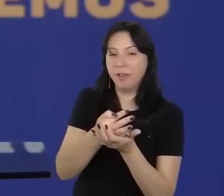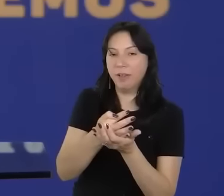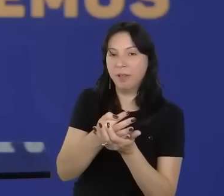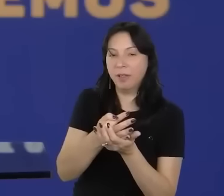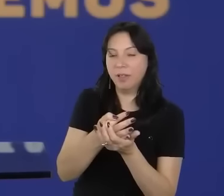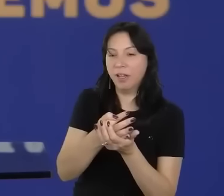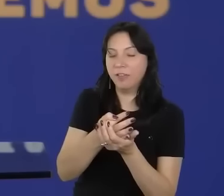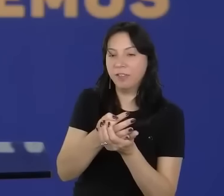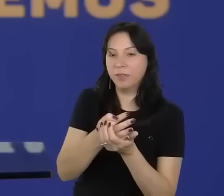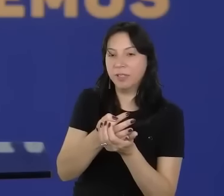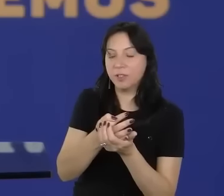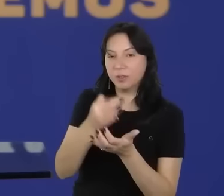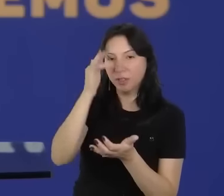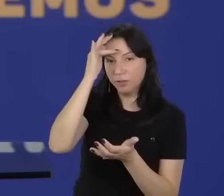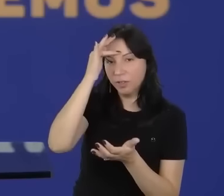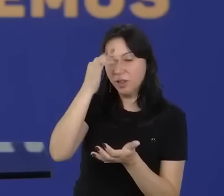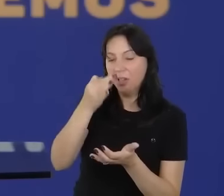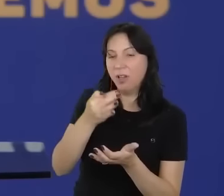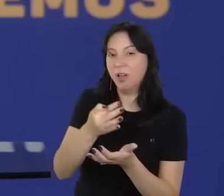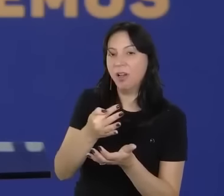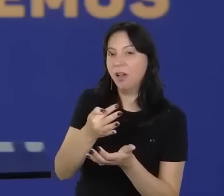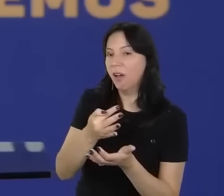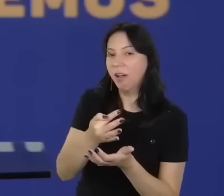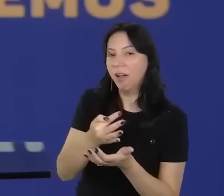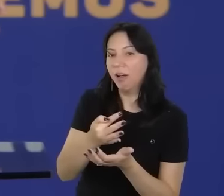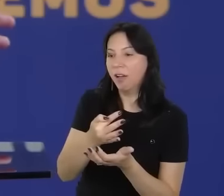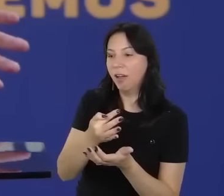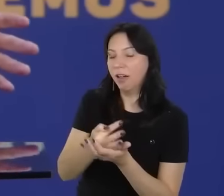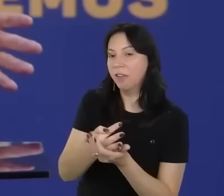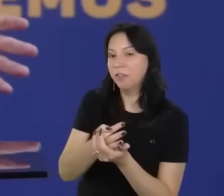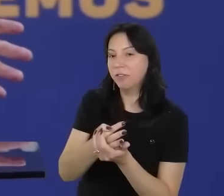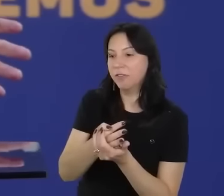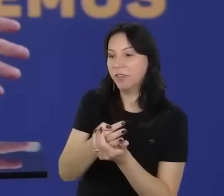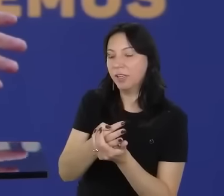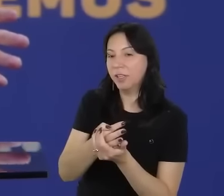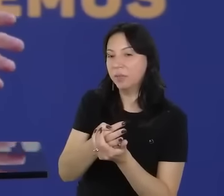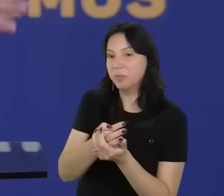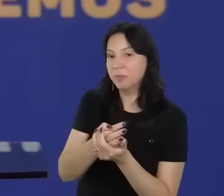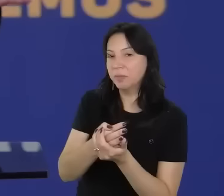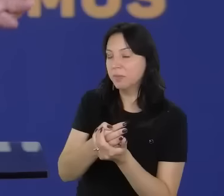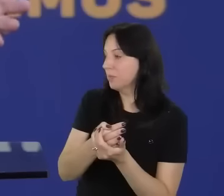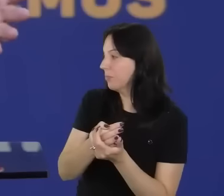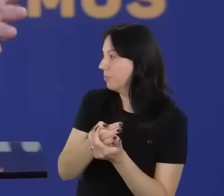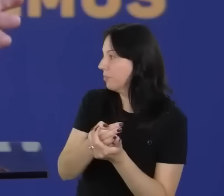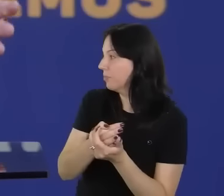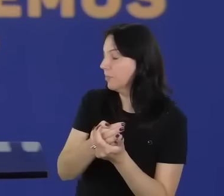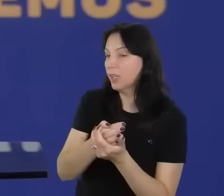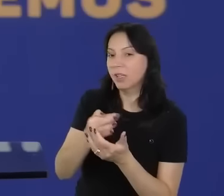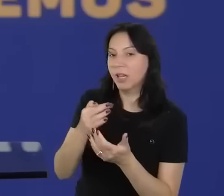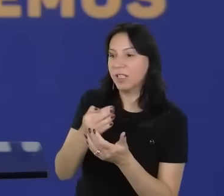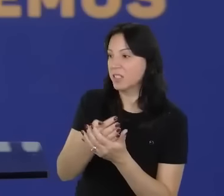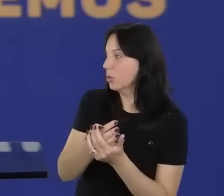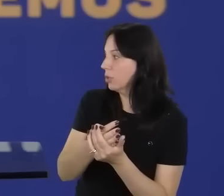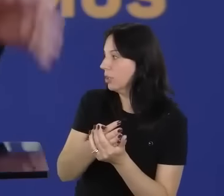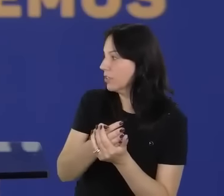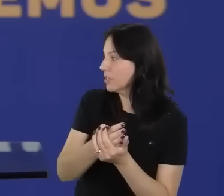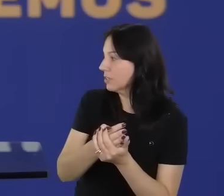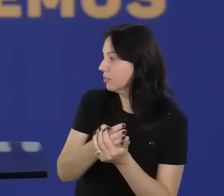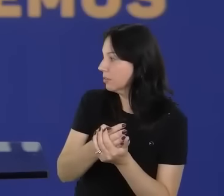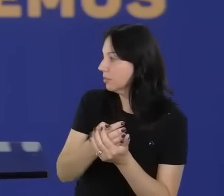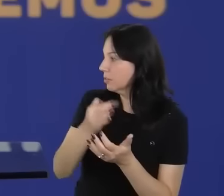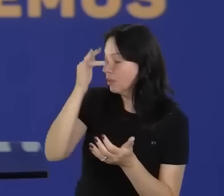vezes nós criticamos o Pedro mas do grupo foi o único que teve coragem de dizer se és Tu Senhor então manda-me ter